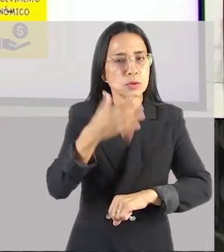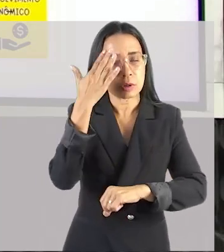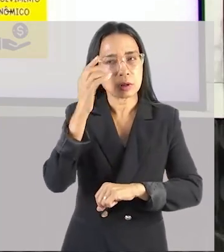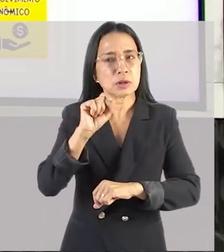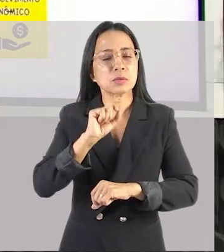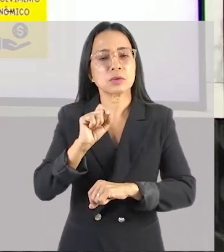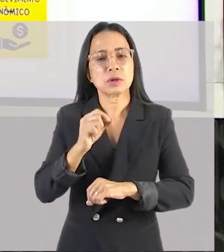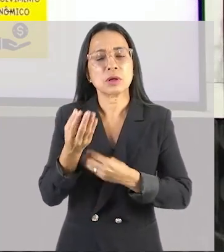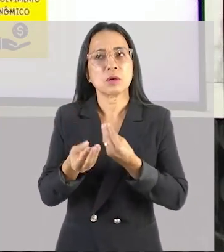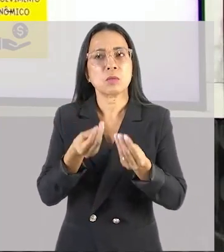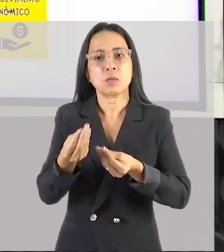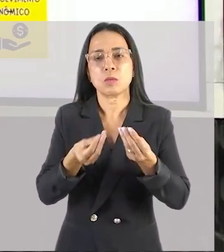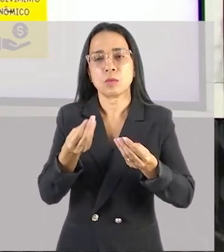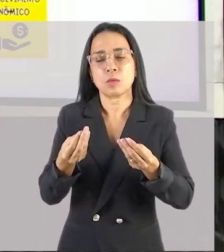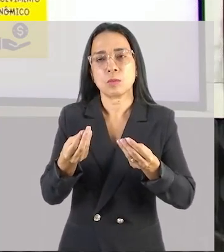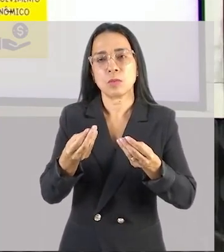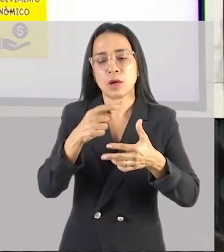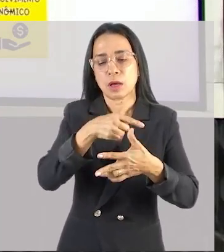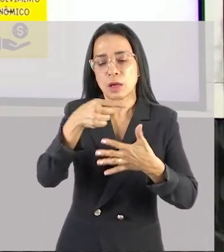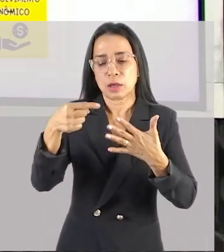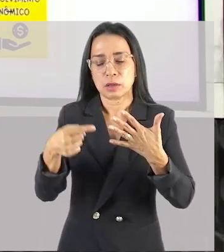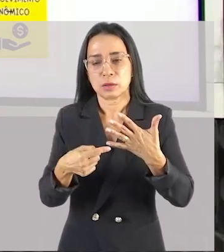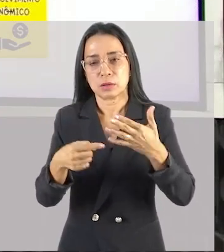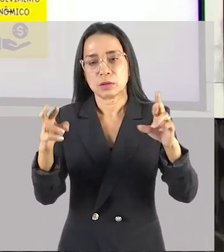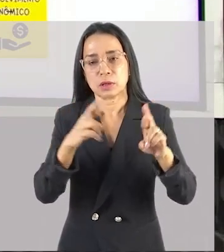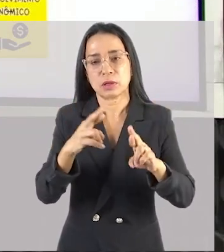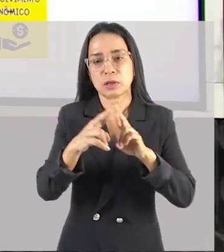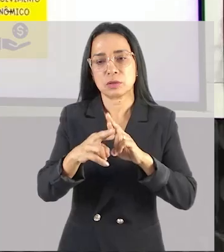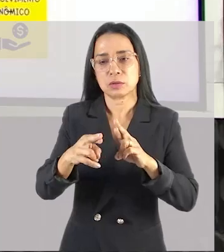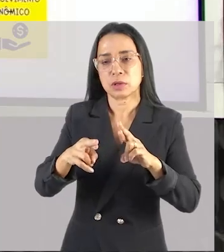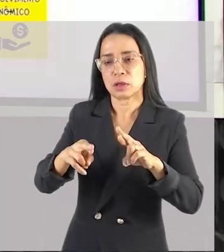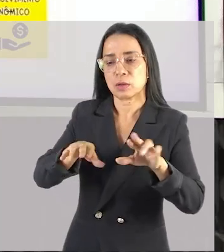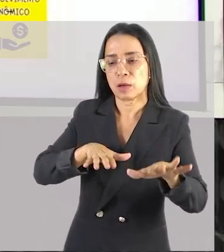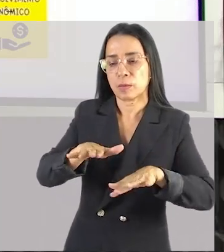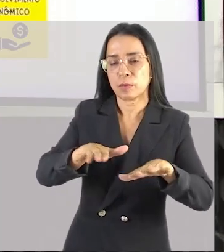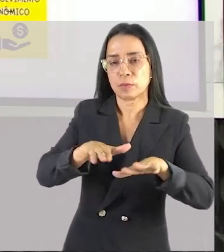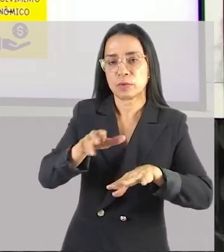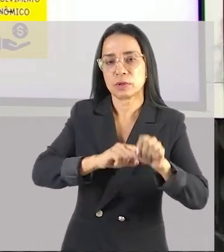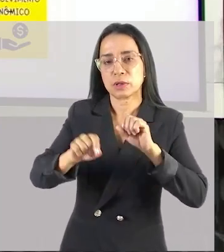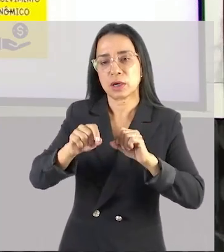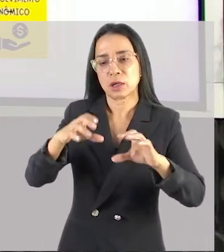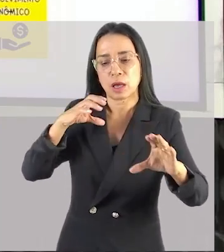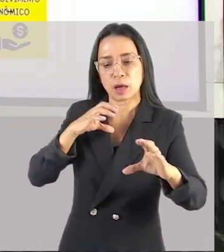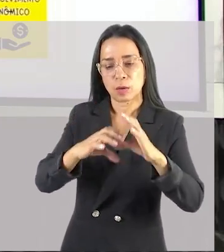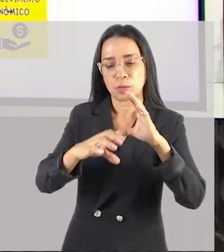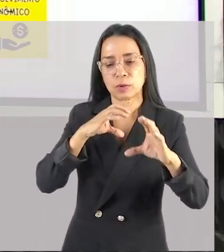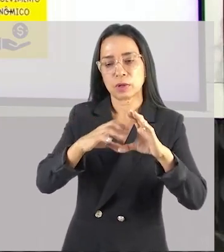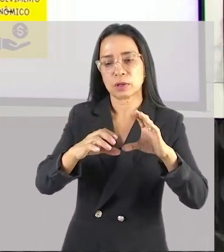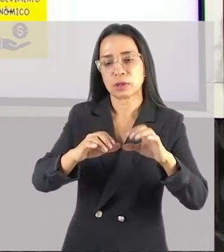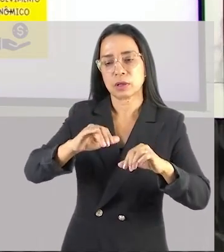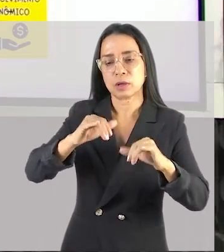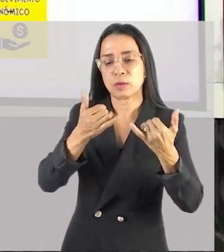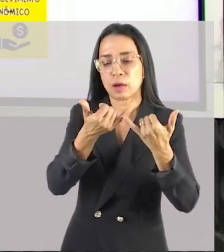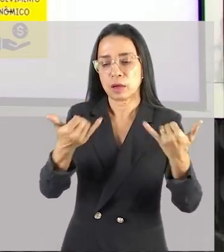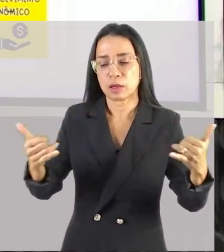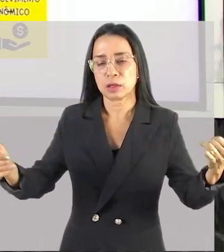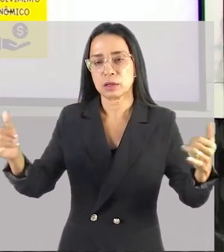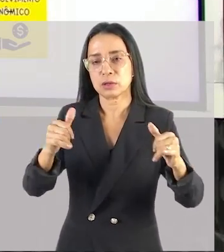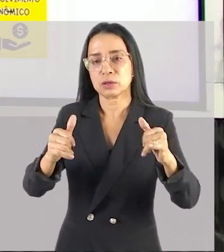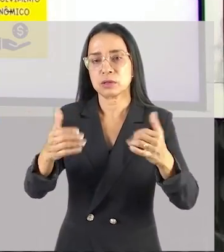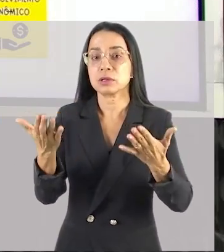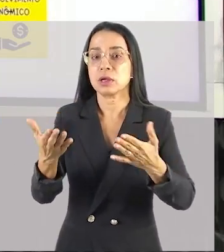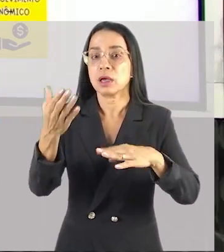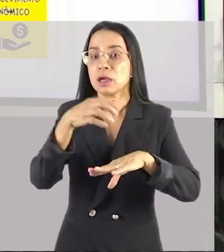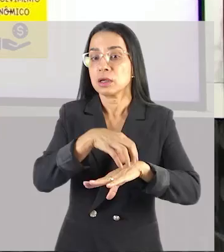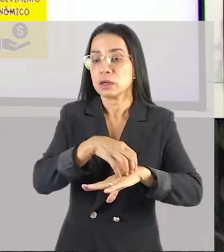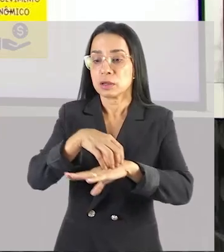como infraestrutura aspectos relacionados à mobilidade, às telecomunicações, à energia e ao trânsito.